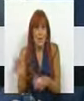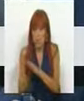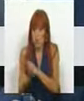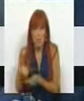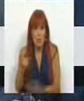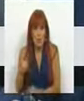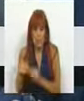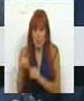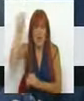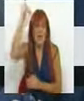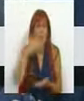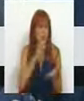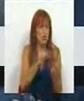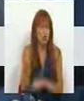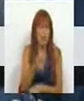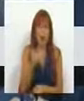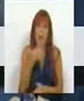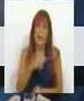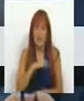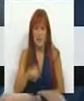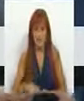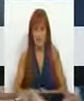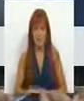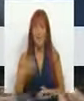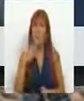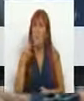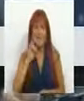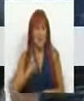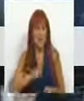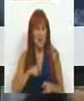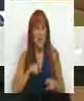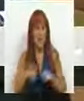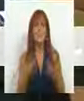depósitos excedem os créditos. Muito obrigada, Sr. Presidente. Obrigado, Sra. Deputada.